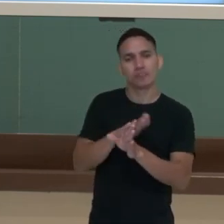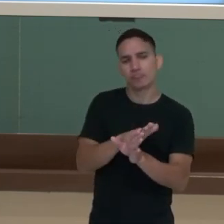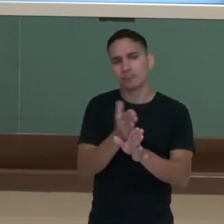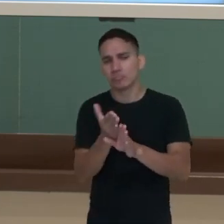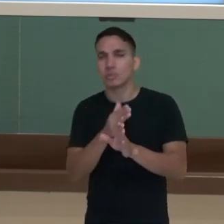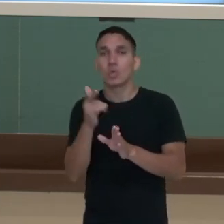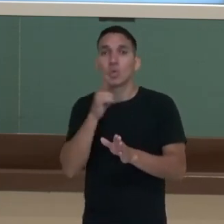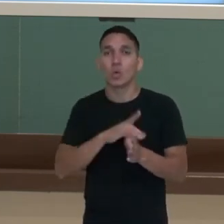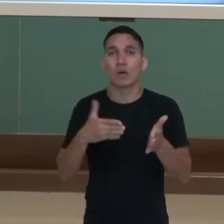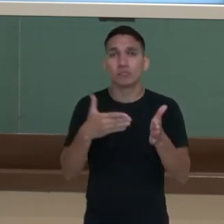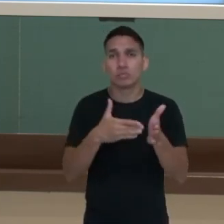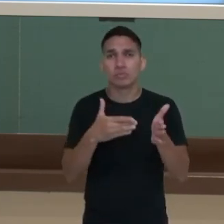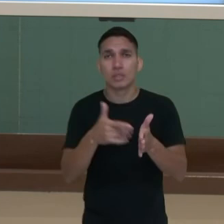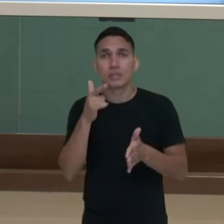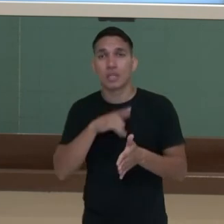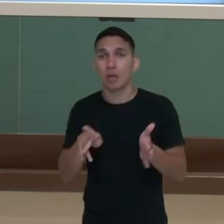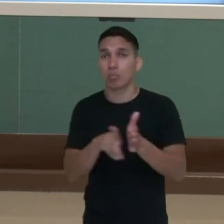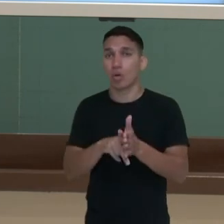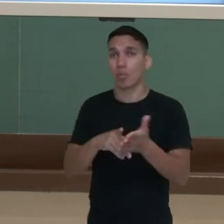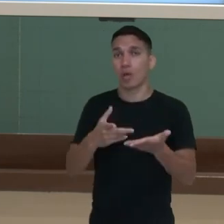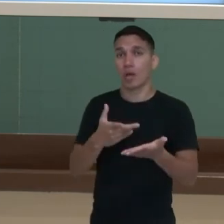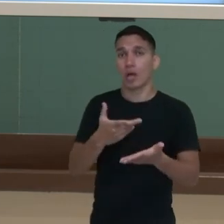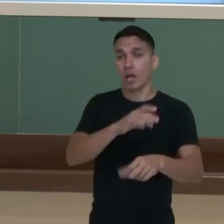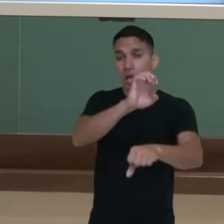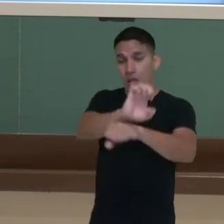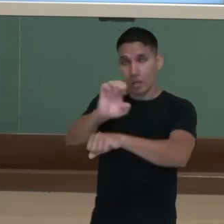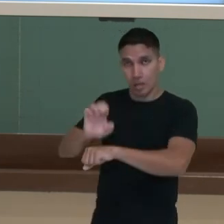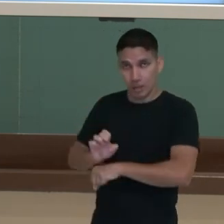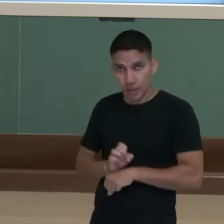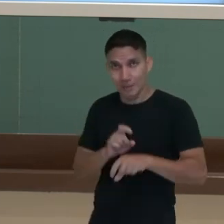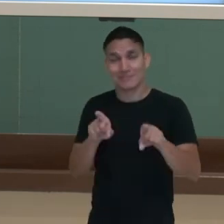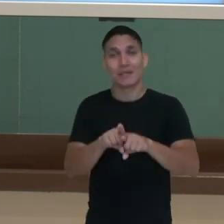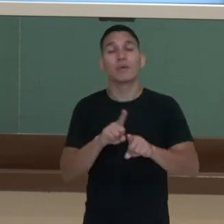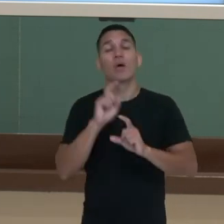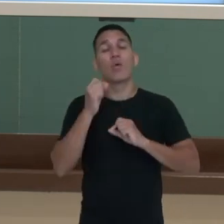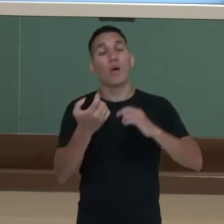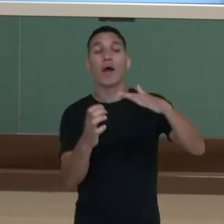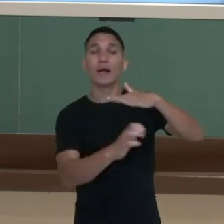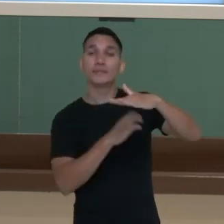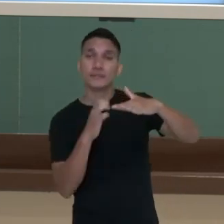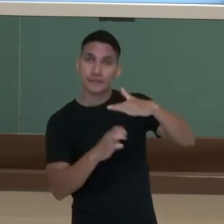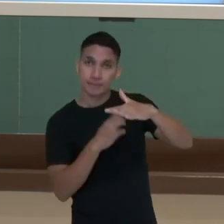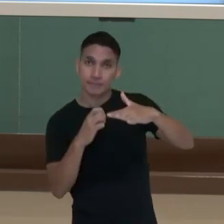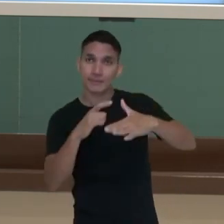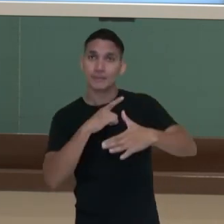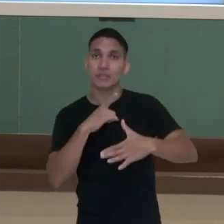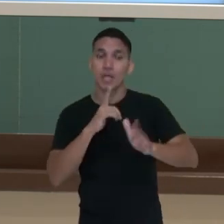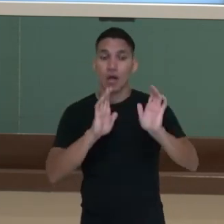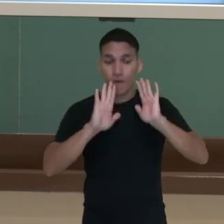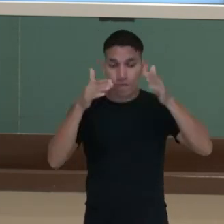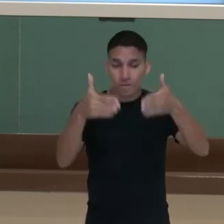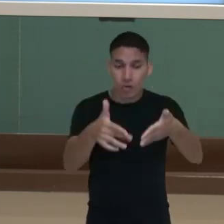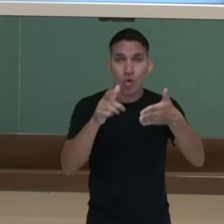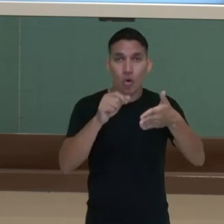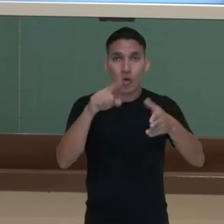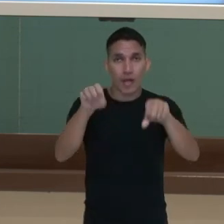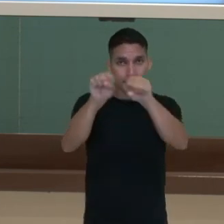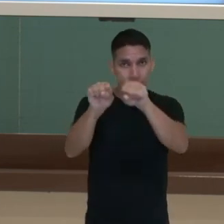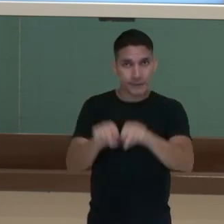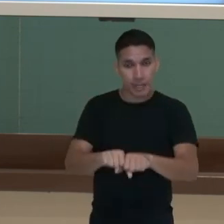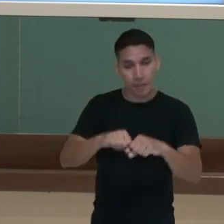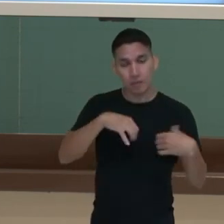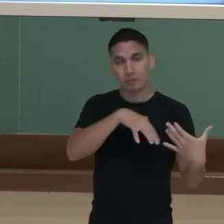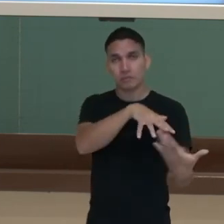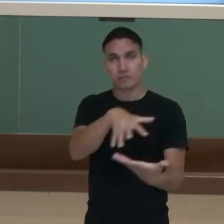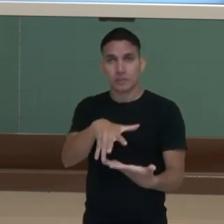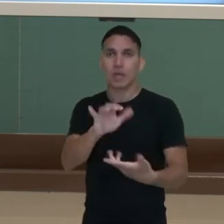né? Transcendem as fronteiras de um estado, e também as empresas tenham como locus o sistema internacional.